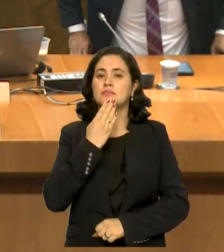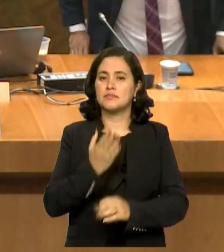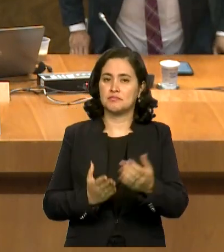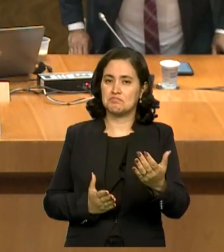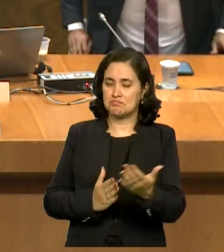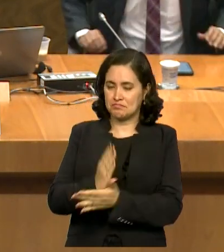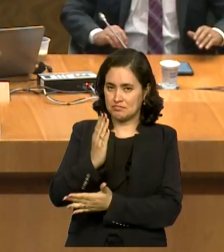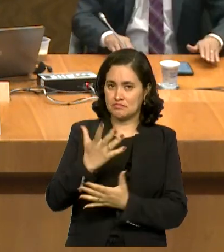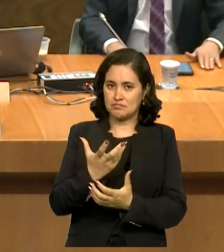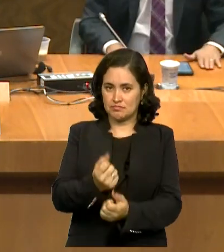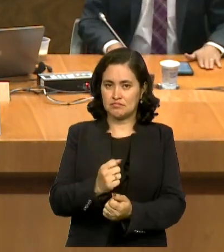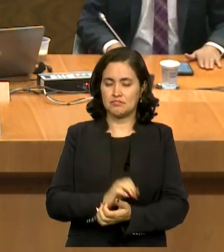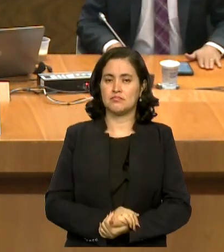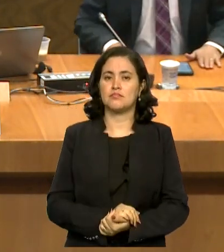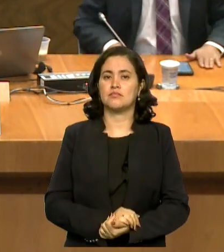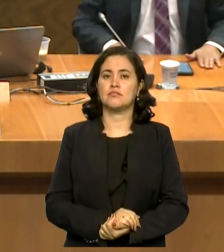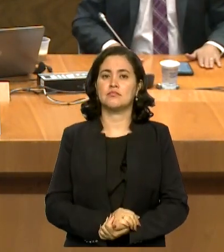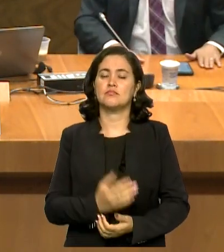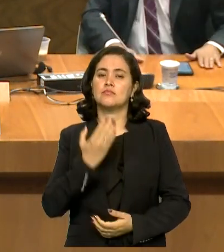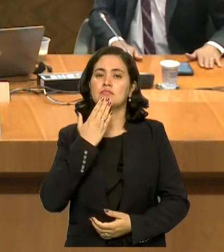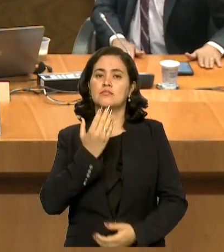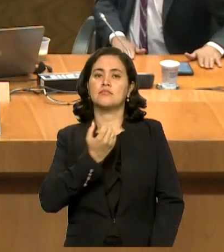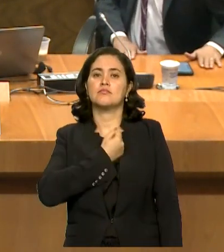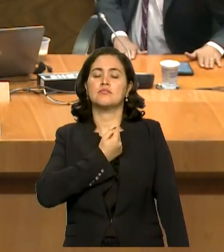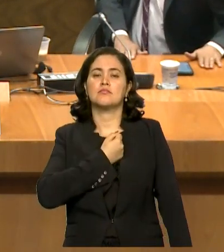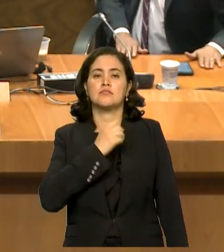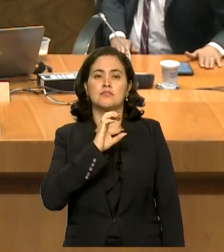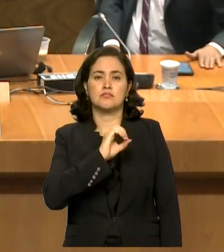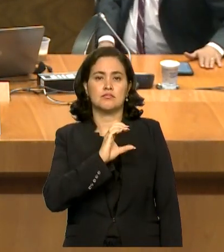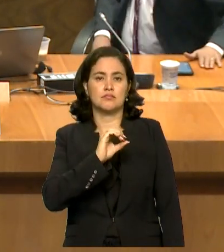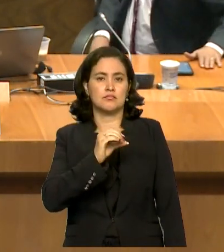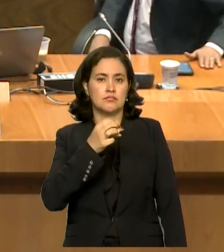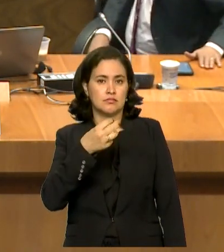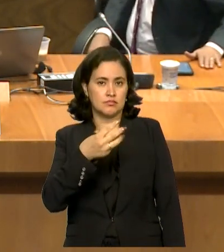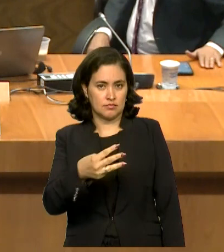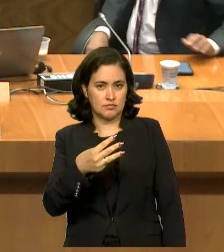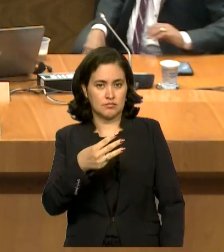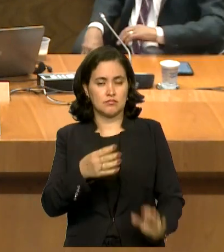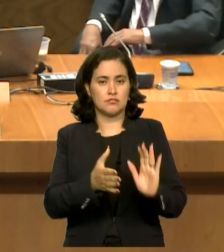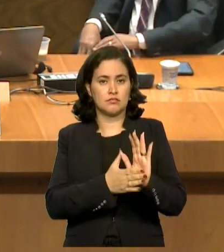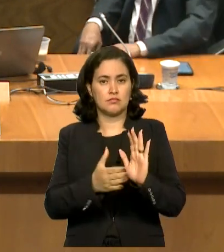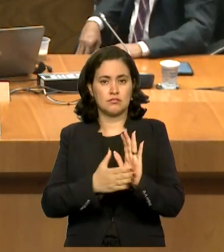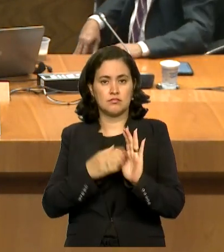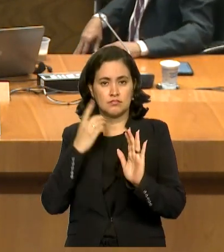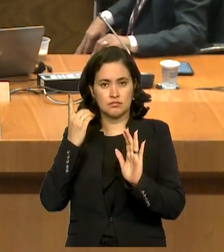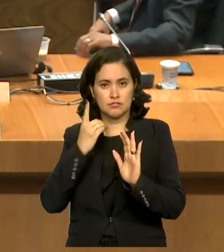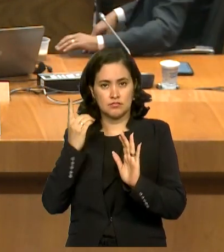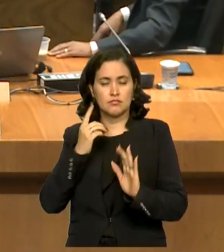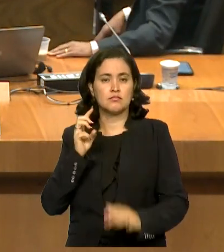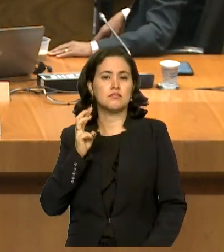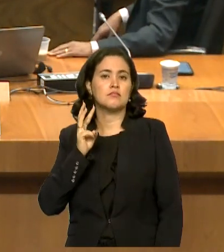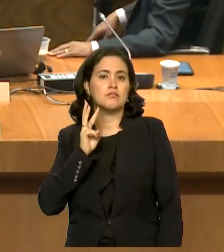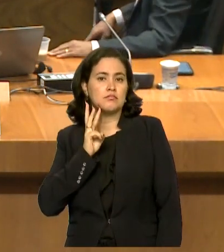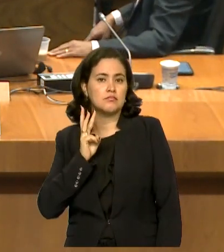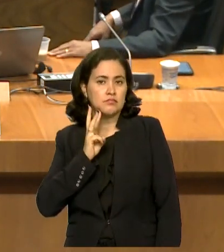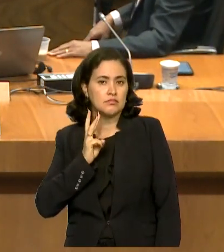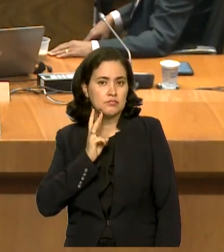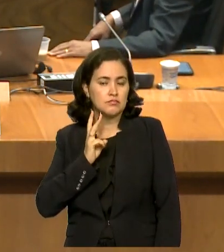aprovado. Requerimento número 003, de autoria do deputado Wellington do